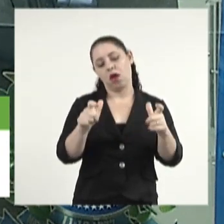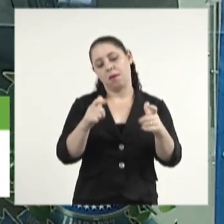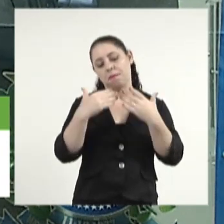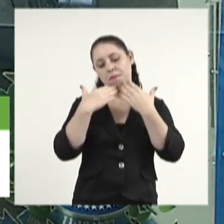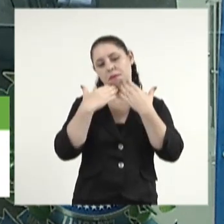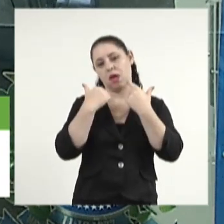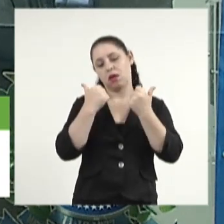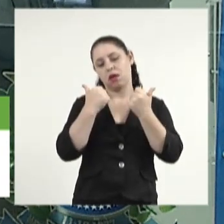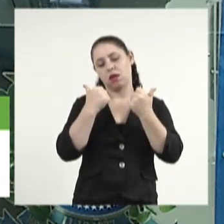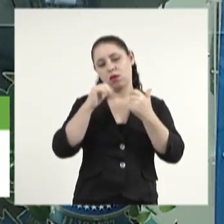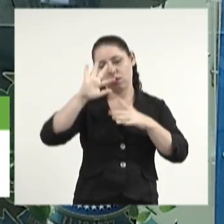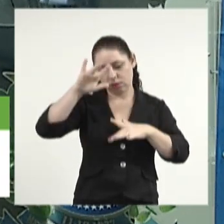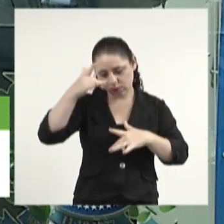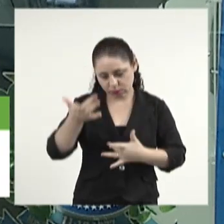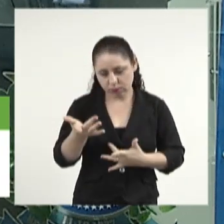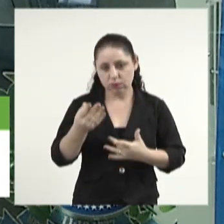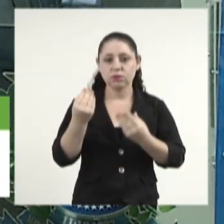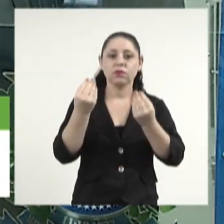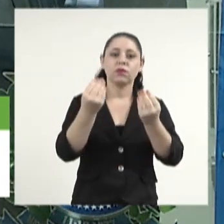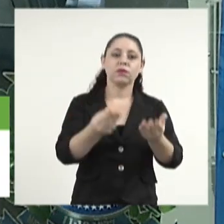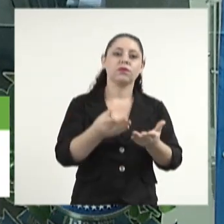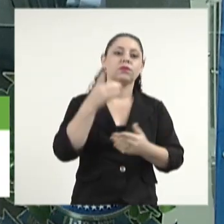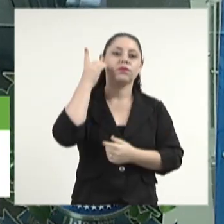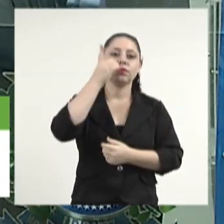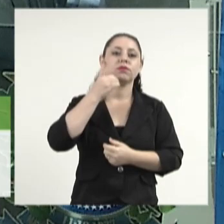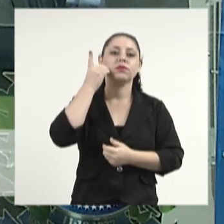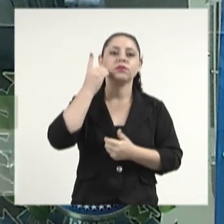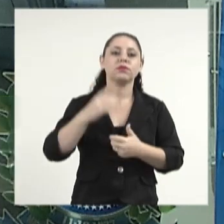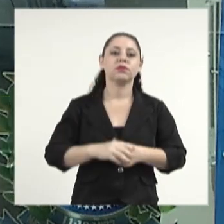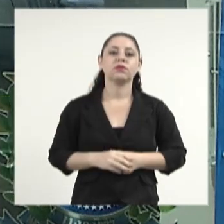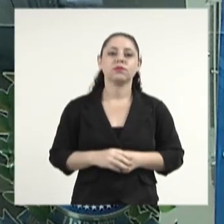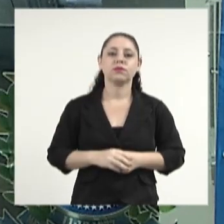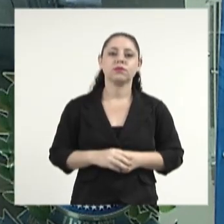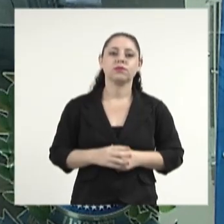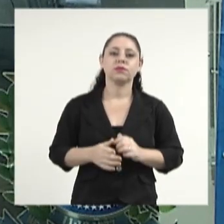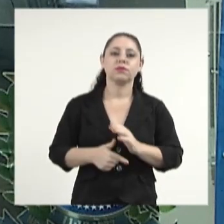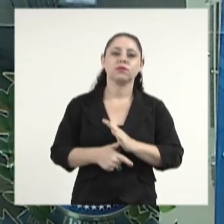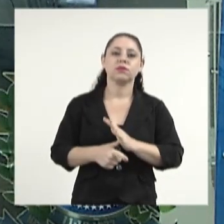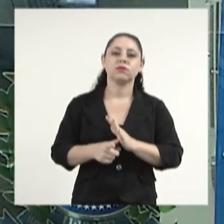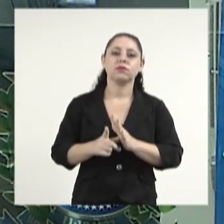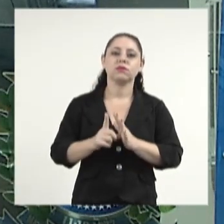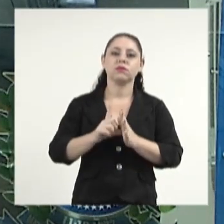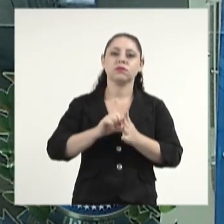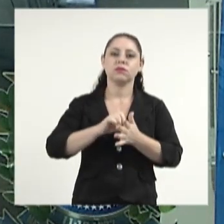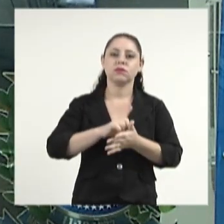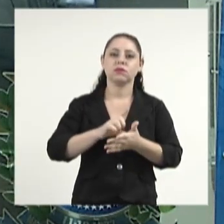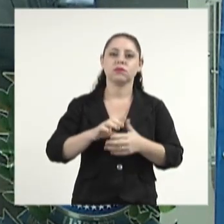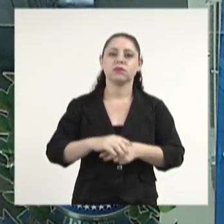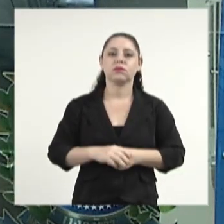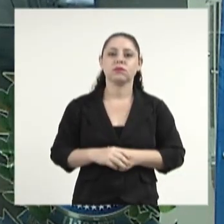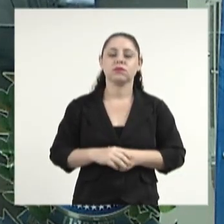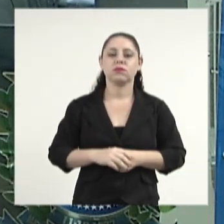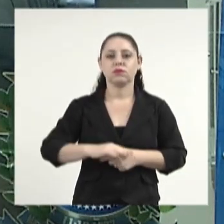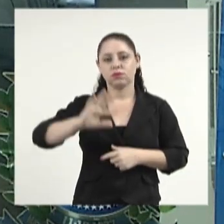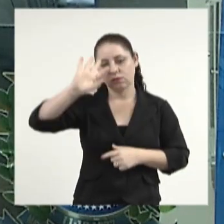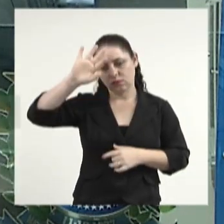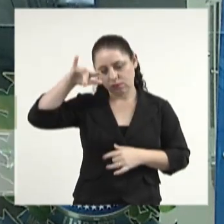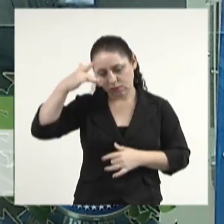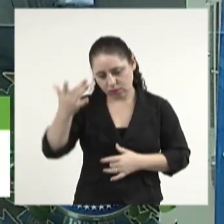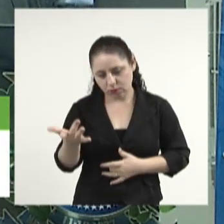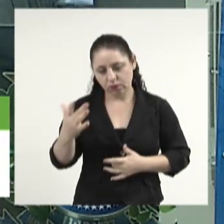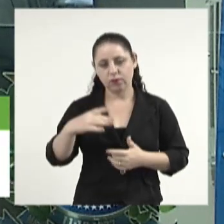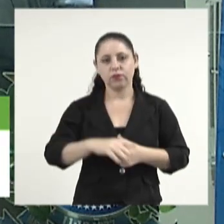que podem ser entregues pelos deputados estaduais. Bom, então, um pouquinho antes dessa homenagem ser entregue